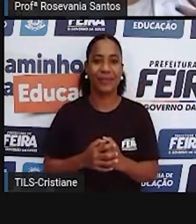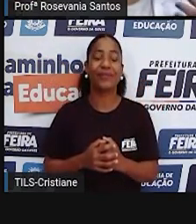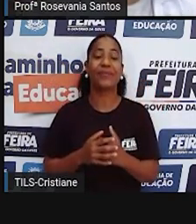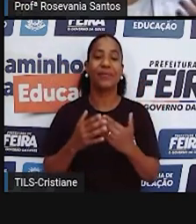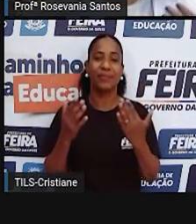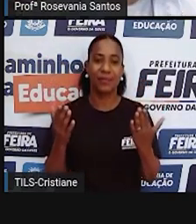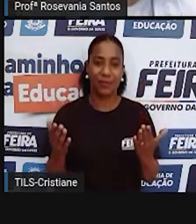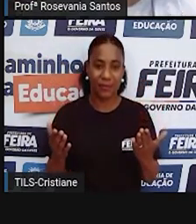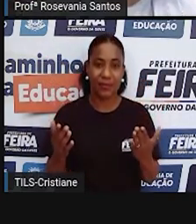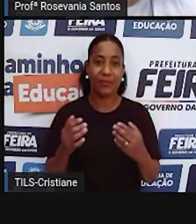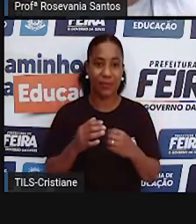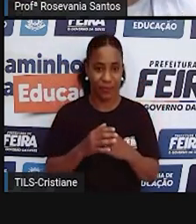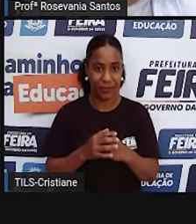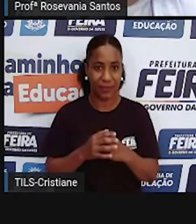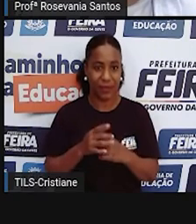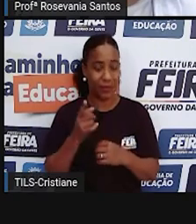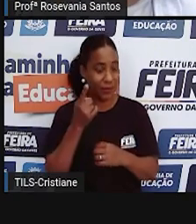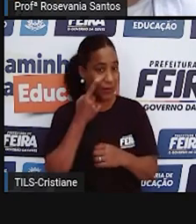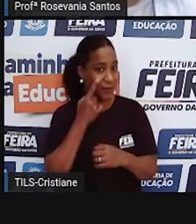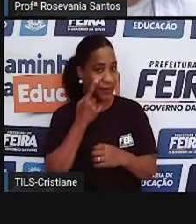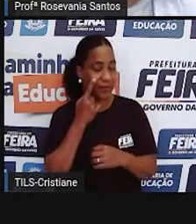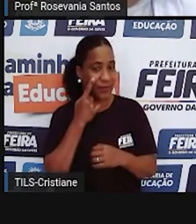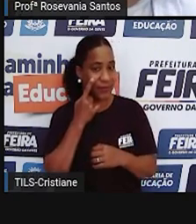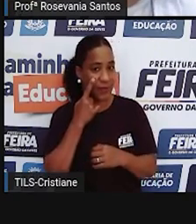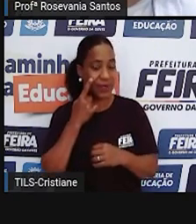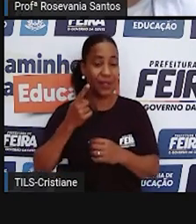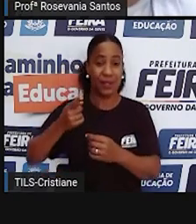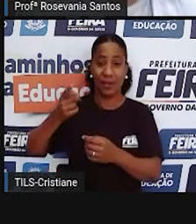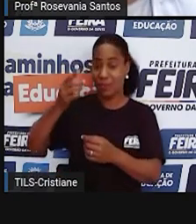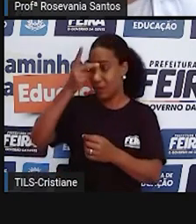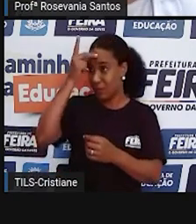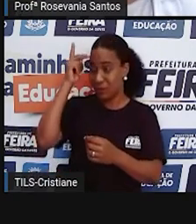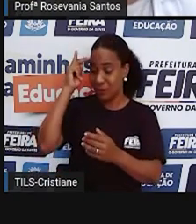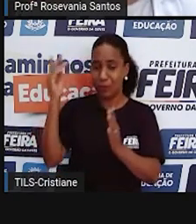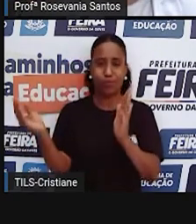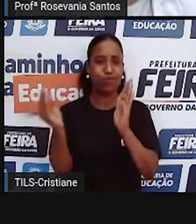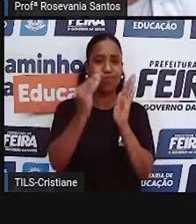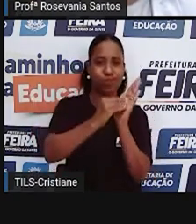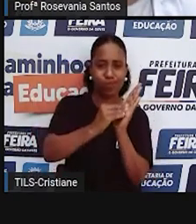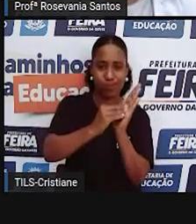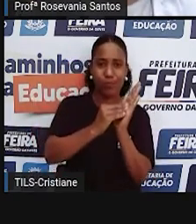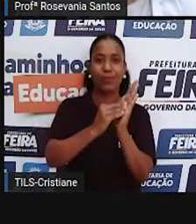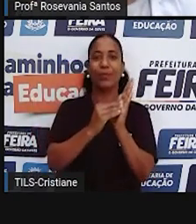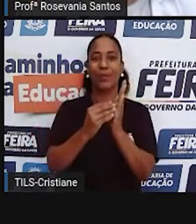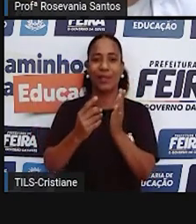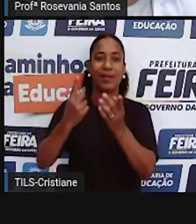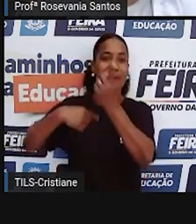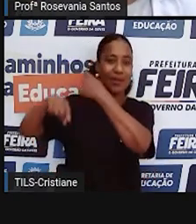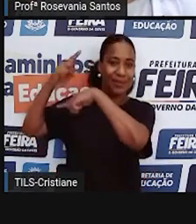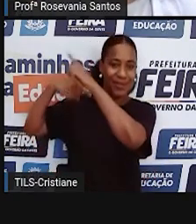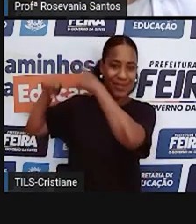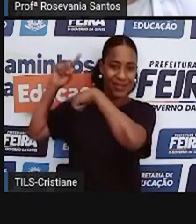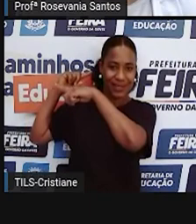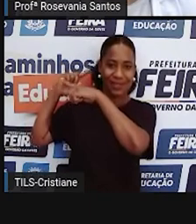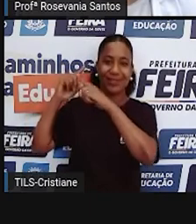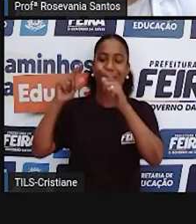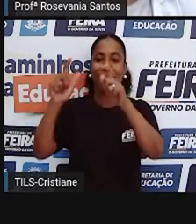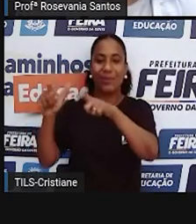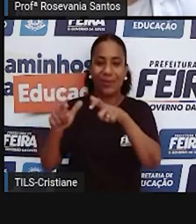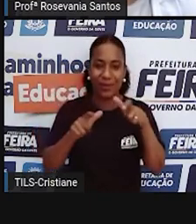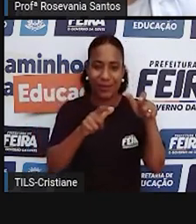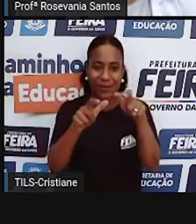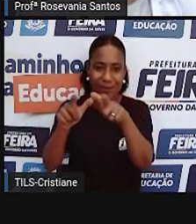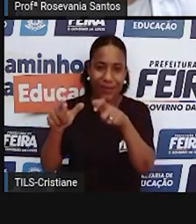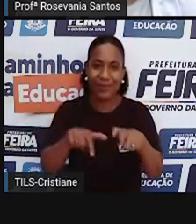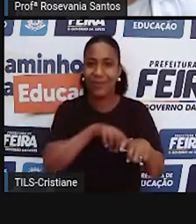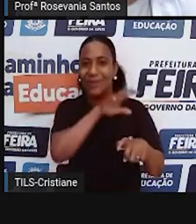essa questão de estar passando, né, para gerações futuras, quais são os locais de caça, tudo isso a gente pode